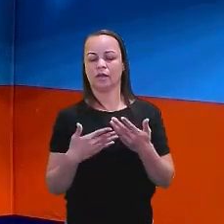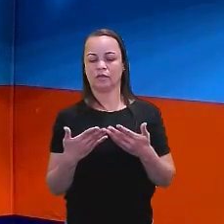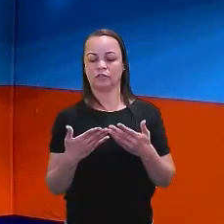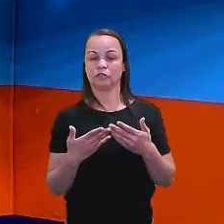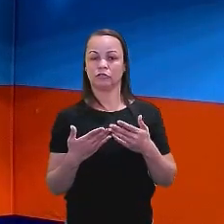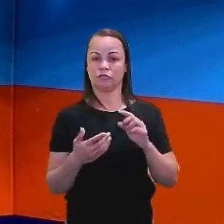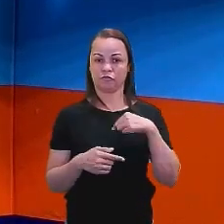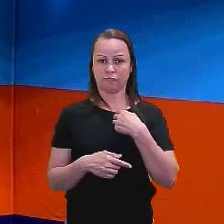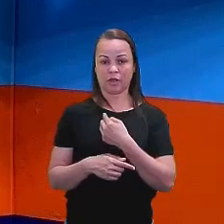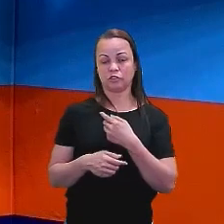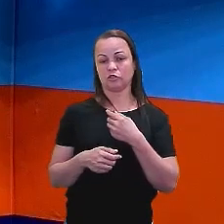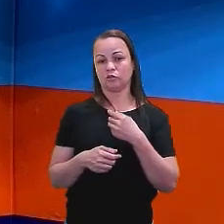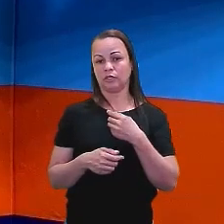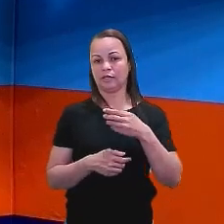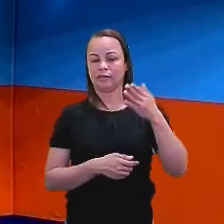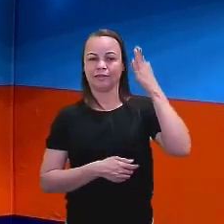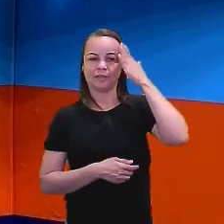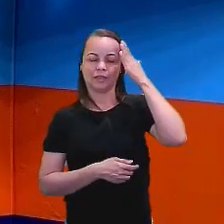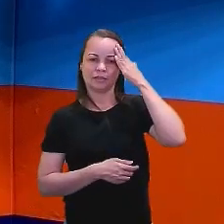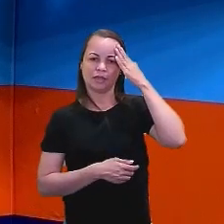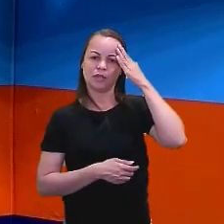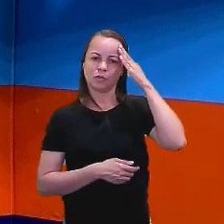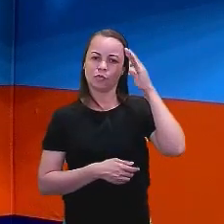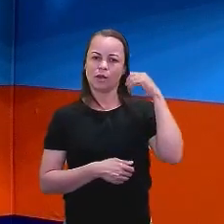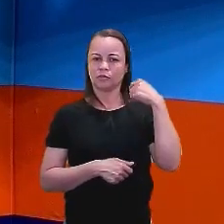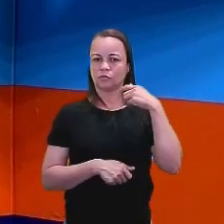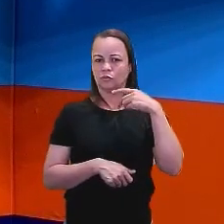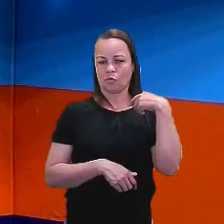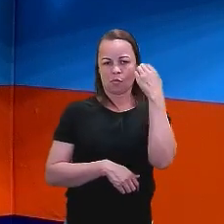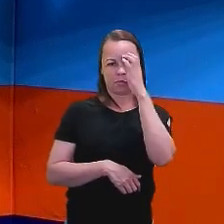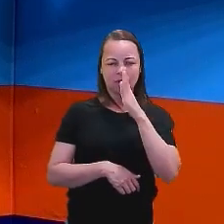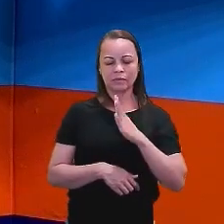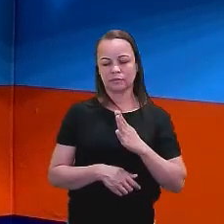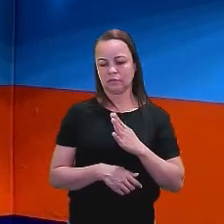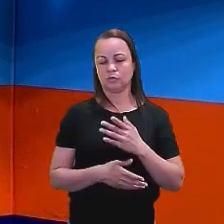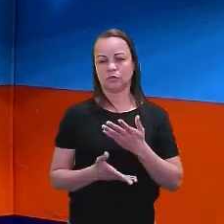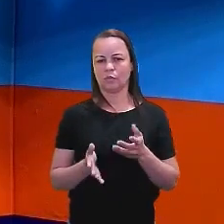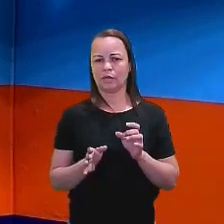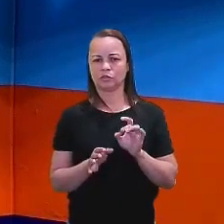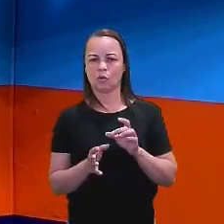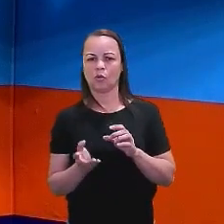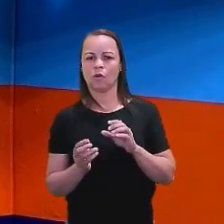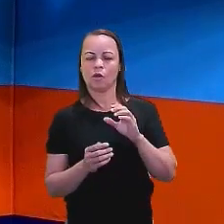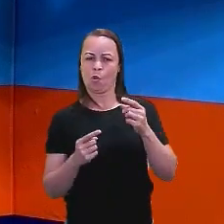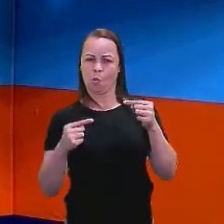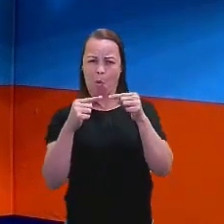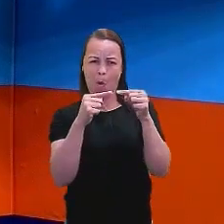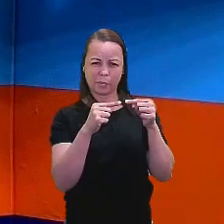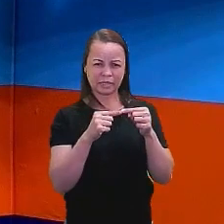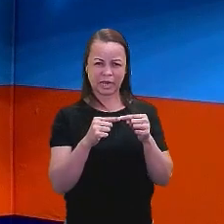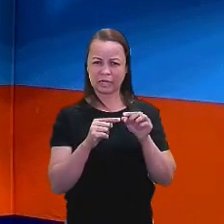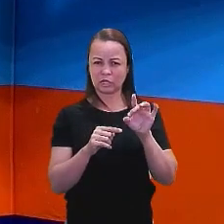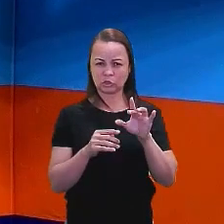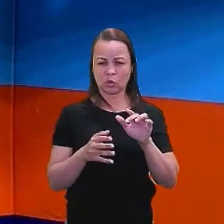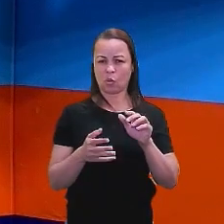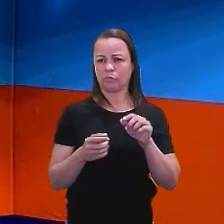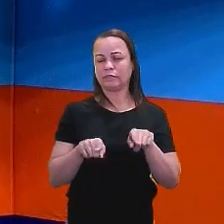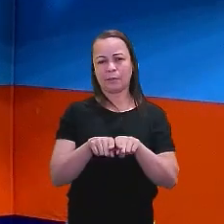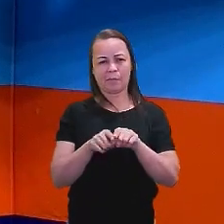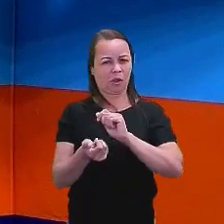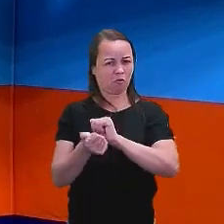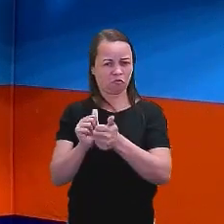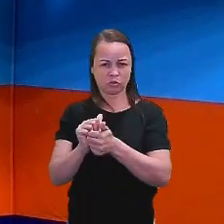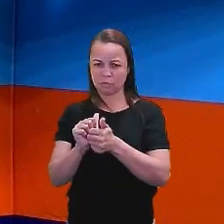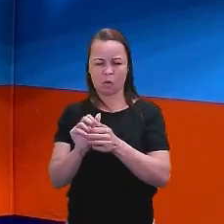nos fazer entender enquanto brasileiro, não apenas na questão da culinária, não apenas na questão do futebol, como é